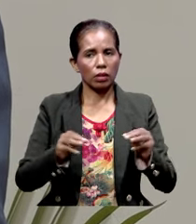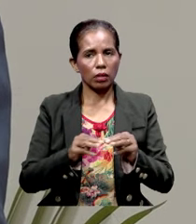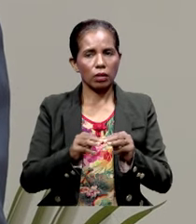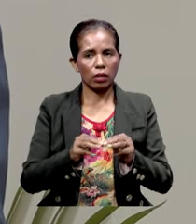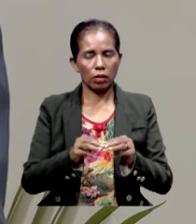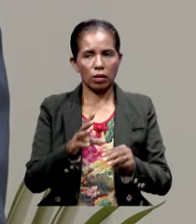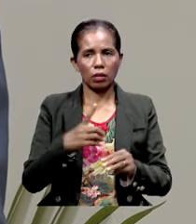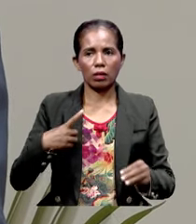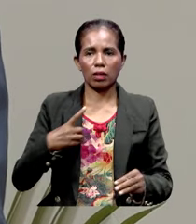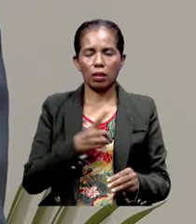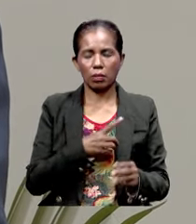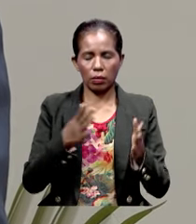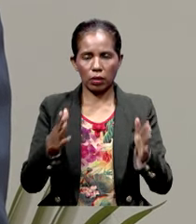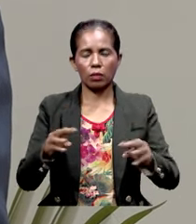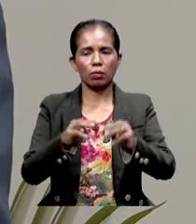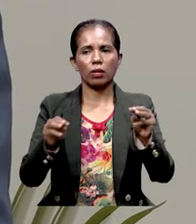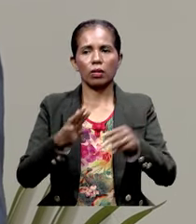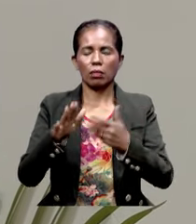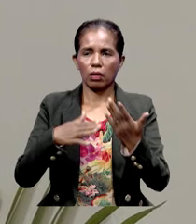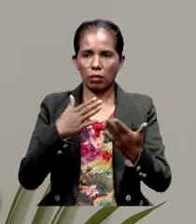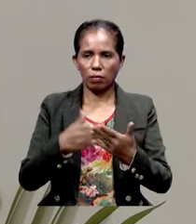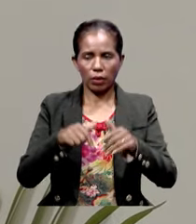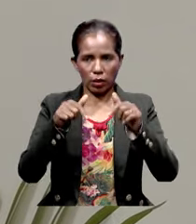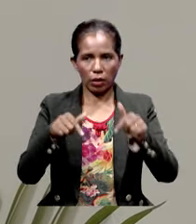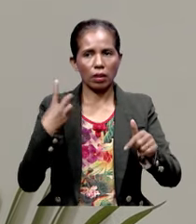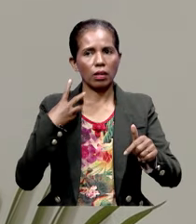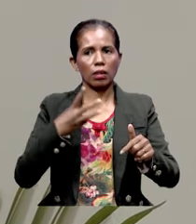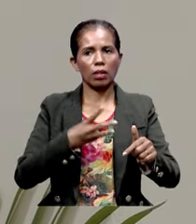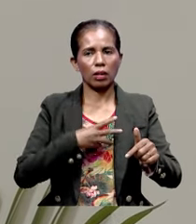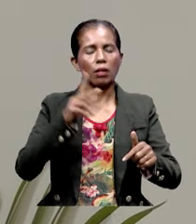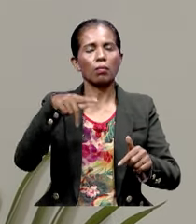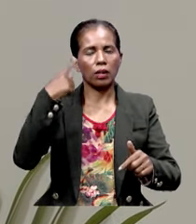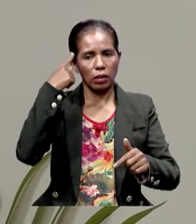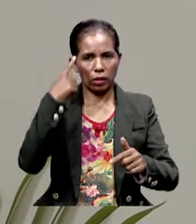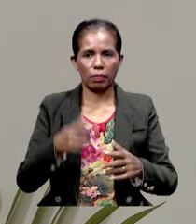deputado município Sira. E a época competição política.